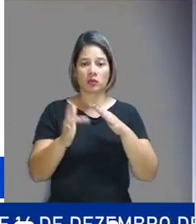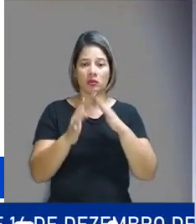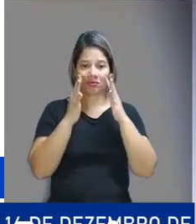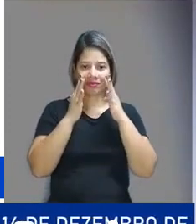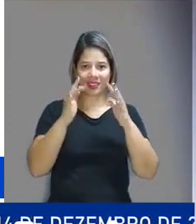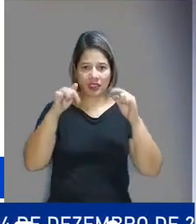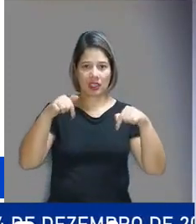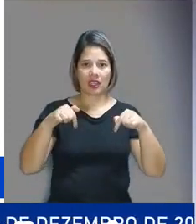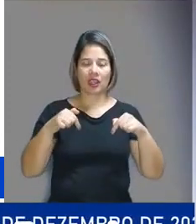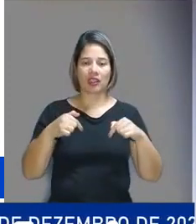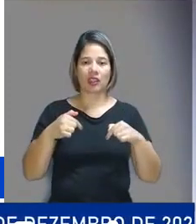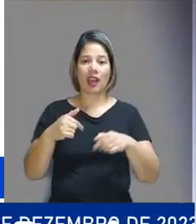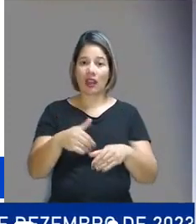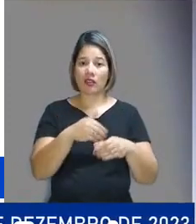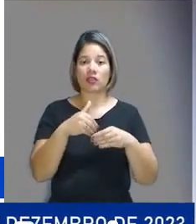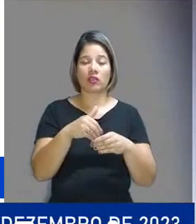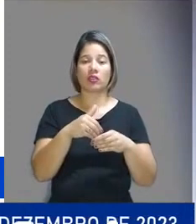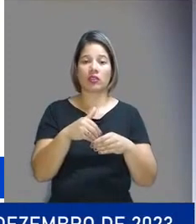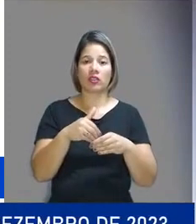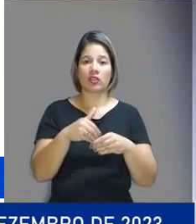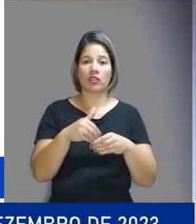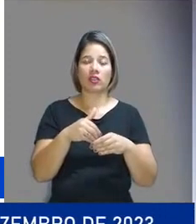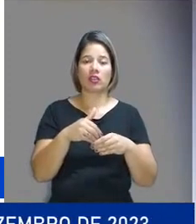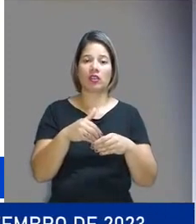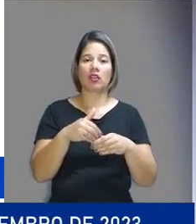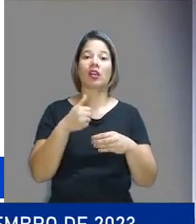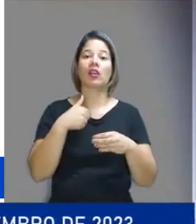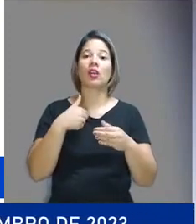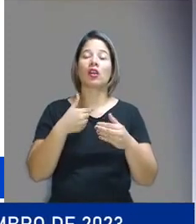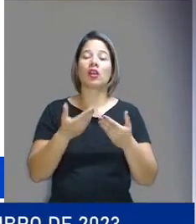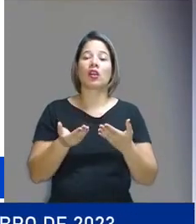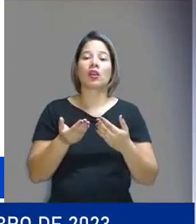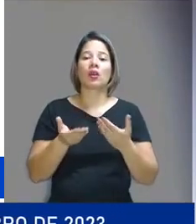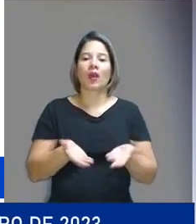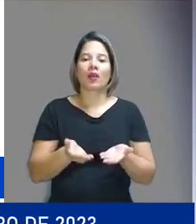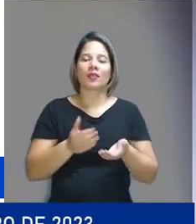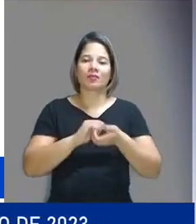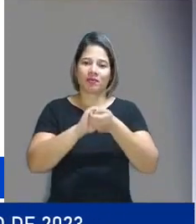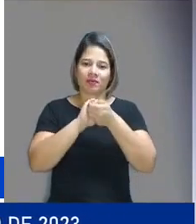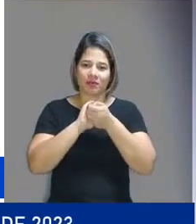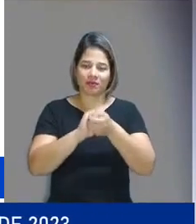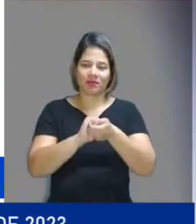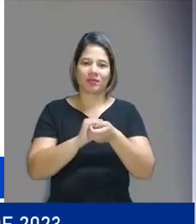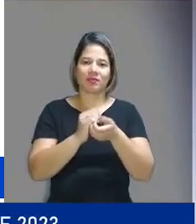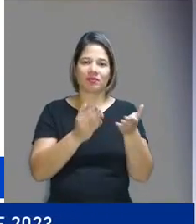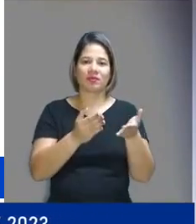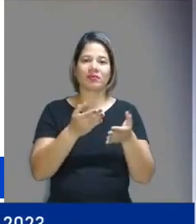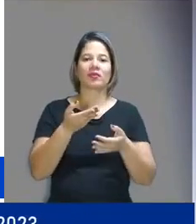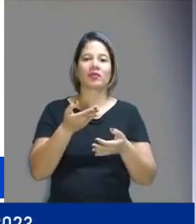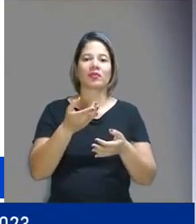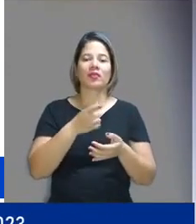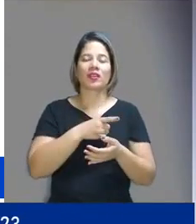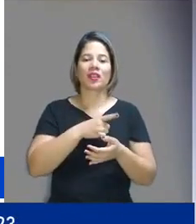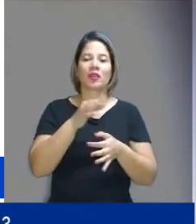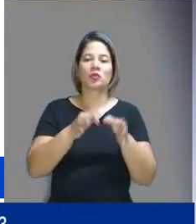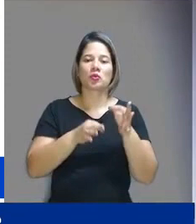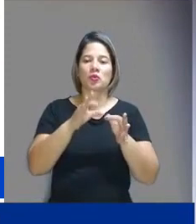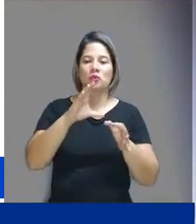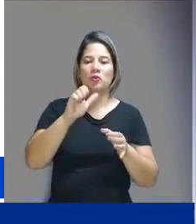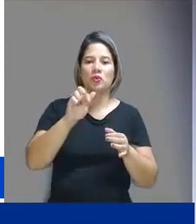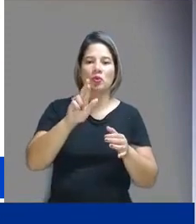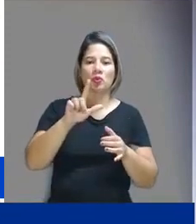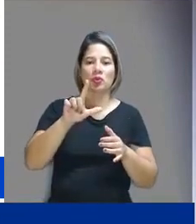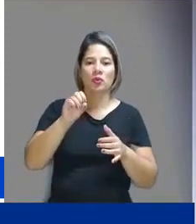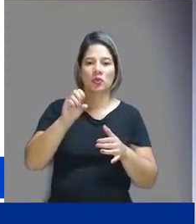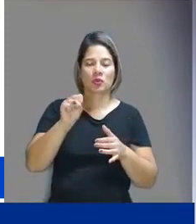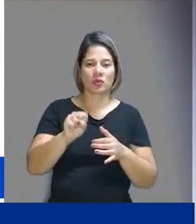quero foco no juiz desembarga... inicialmente também cumprimentar... Corrigindo, foco no desembargador Carmo Antônio, de pele parda, cabelos Fernando, levemente grisalhos,